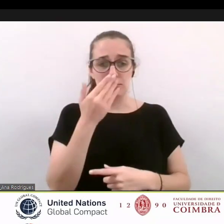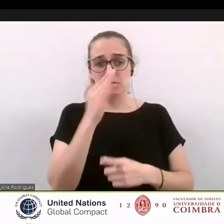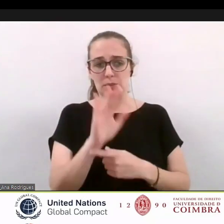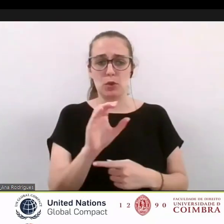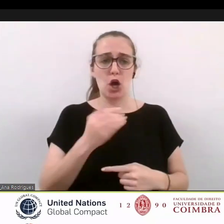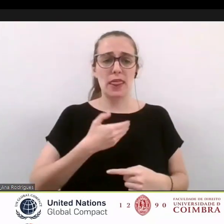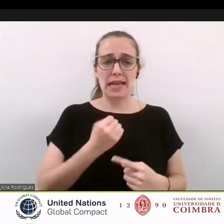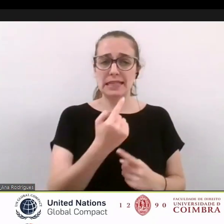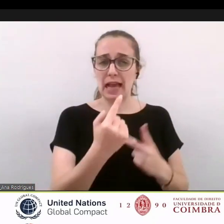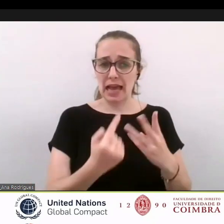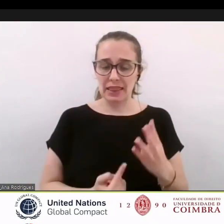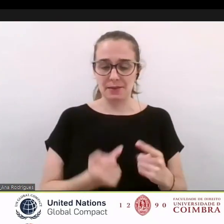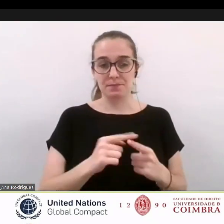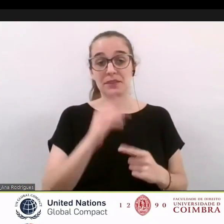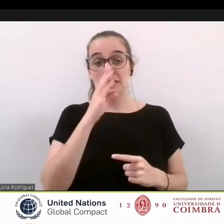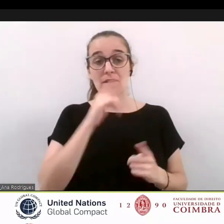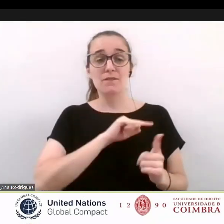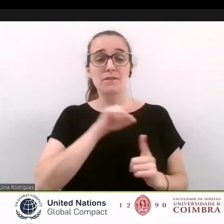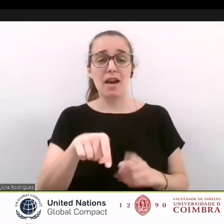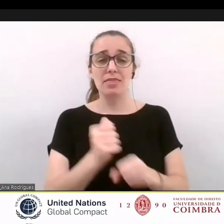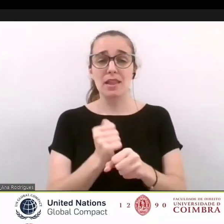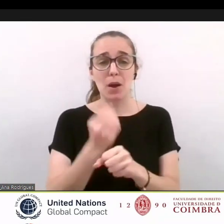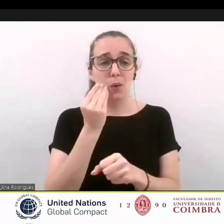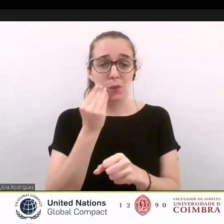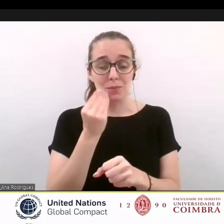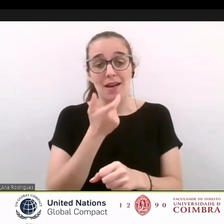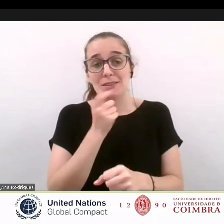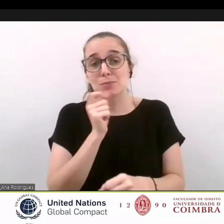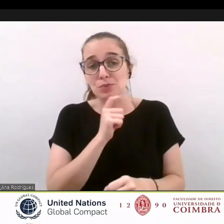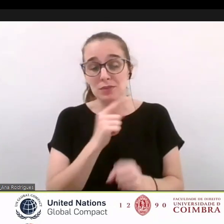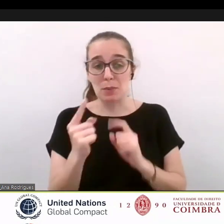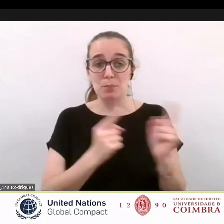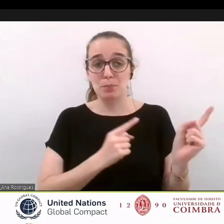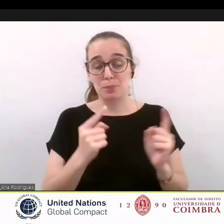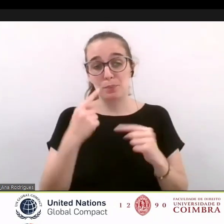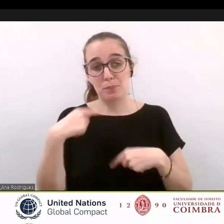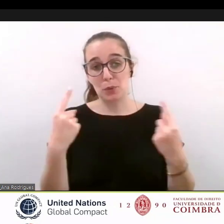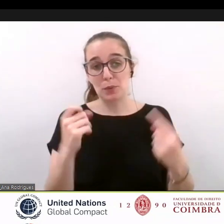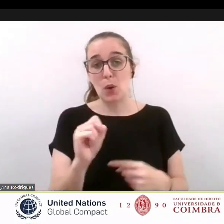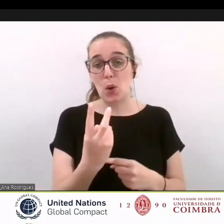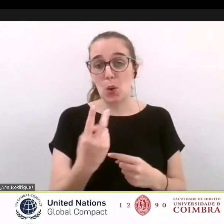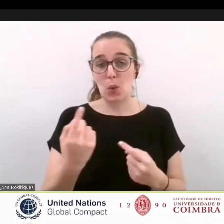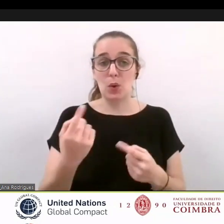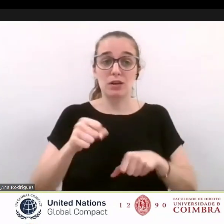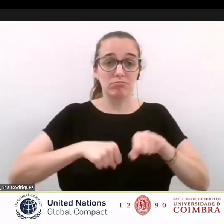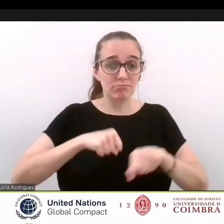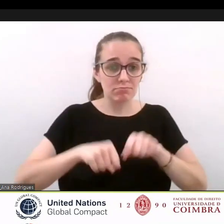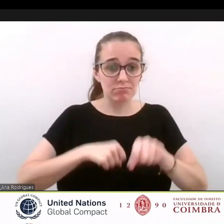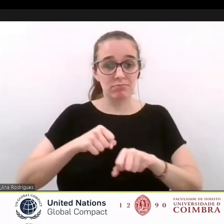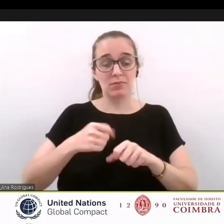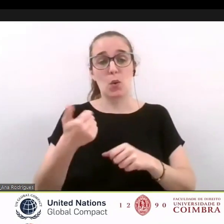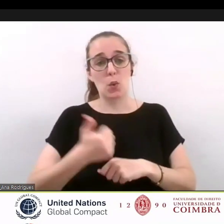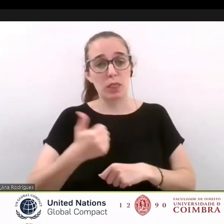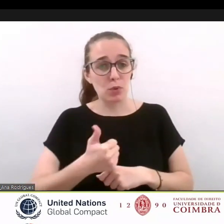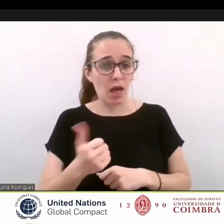logo, deslocação para o local de trabalho, sempre que possível, em transporte público ou através de um sistema de carpooling ou car